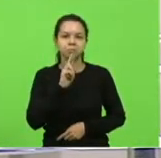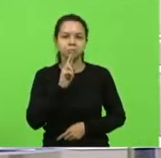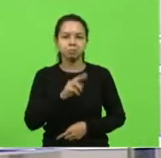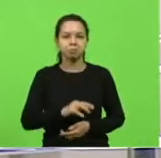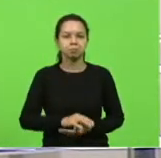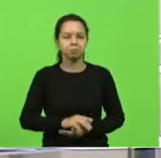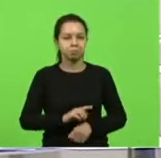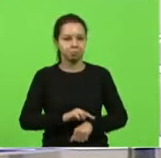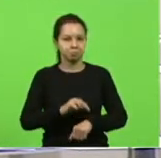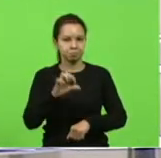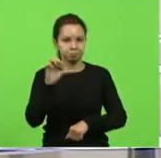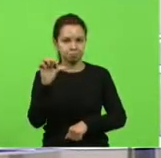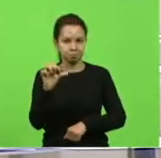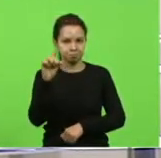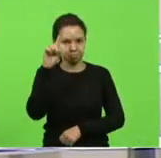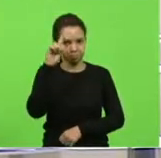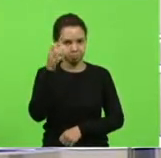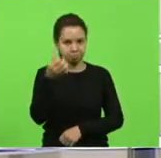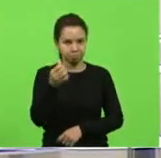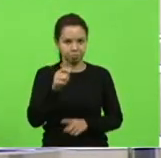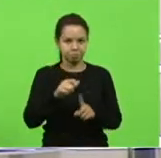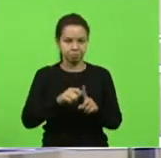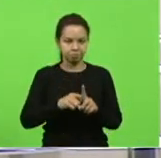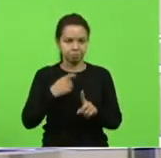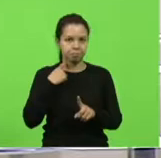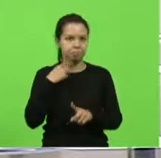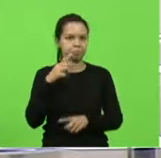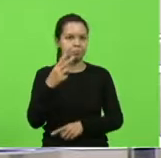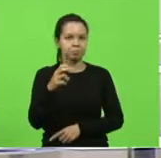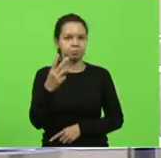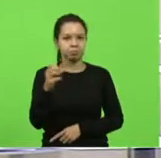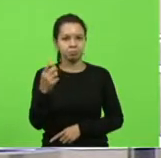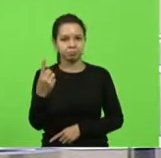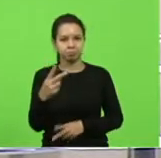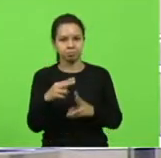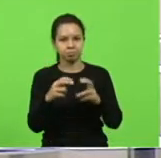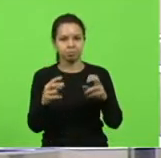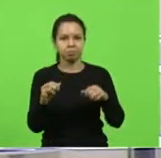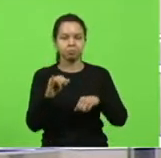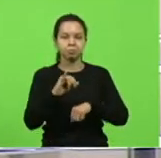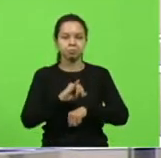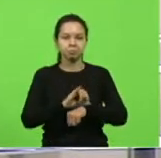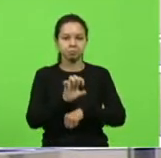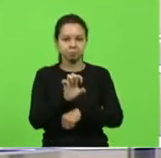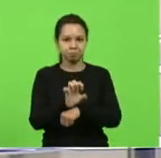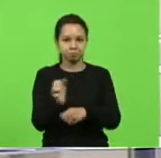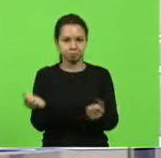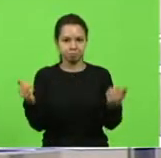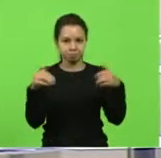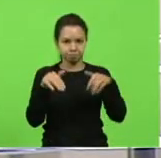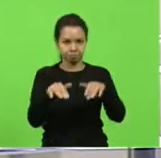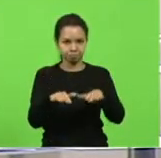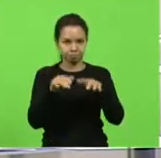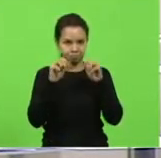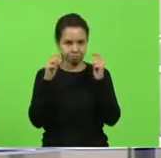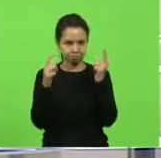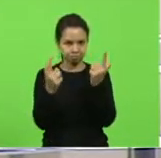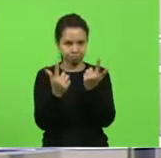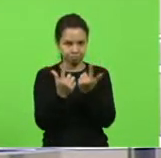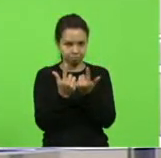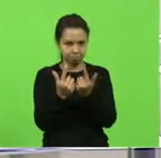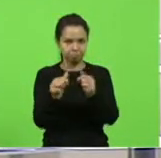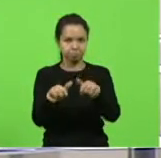seis do mês de maio de dois mil e 21 nesta cidade de Florianópolis capital do Estado reunidos em Assembleia Legislativa em sessão